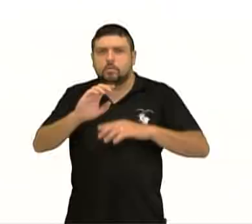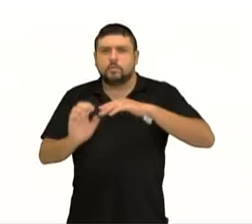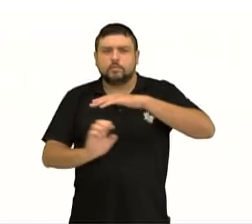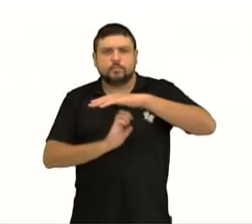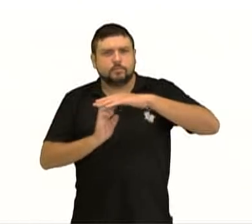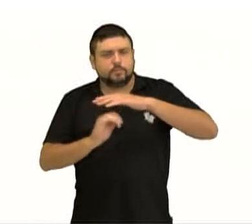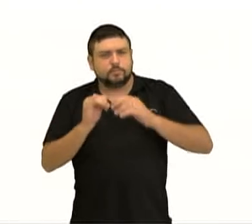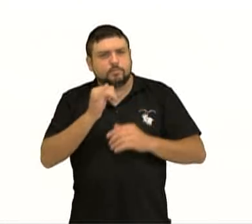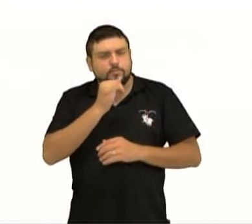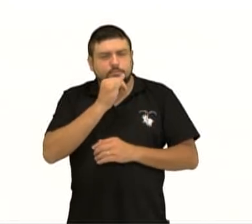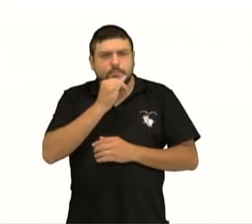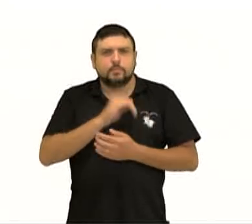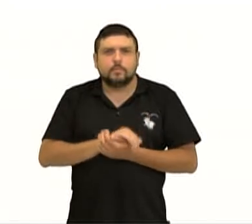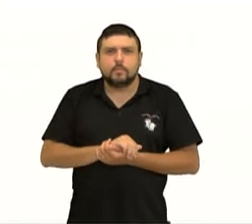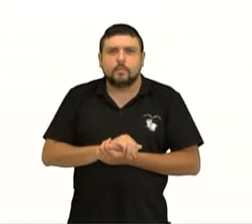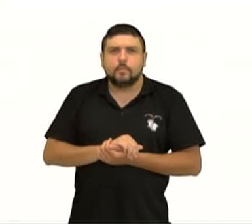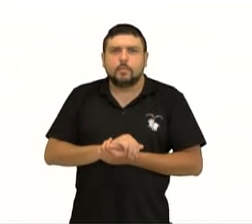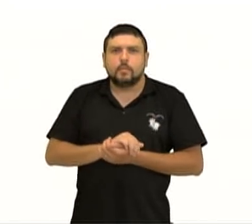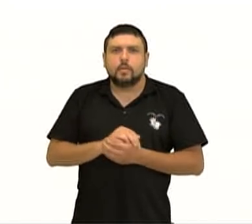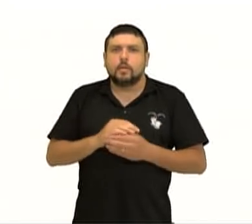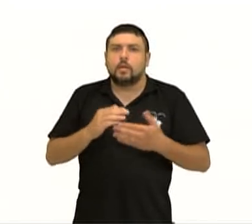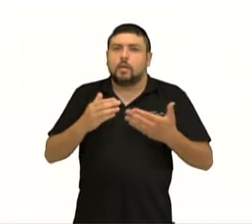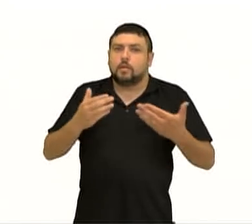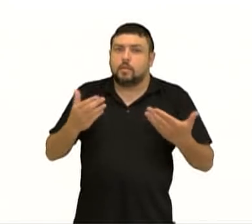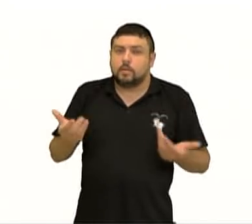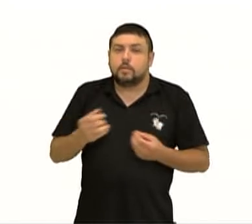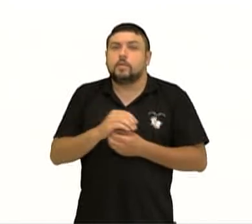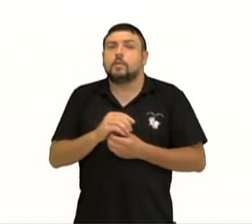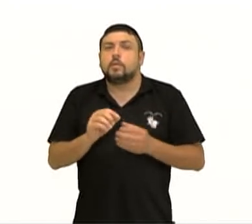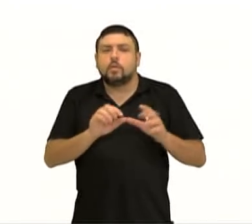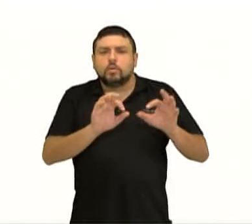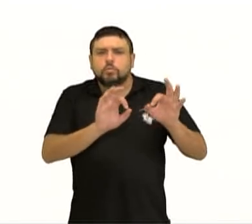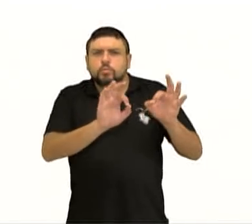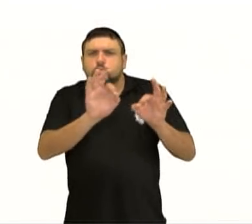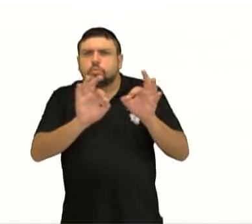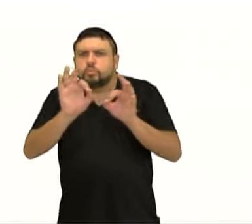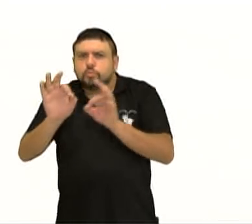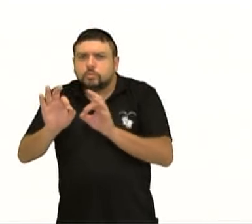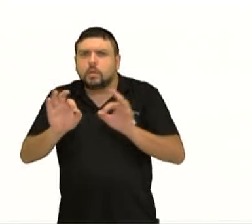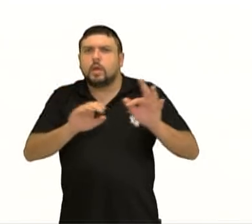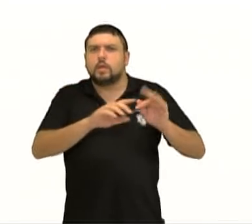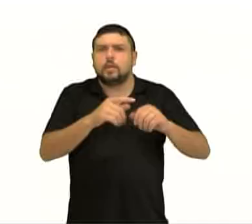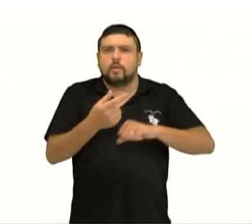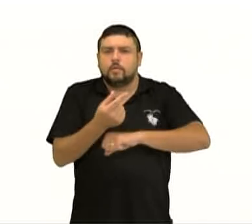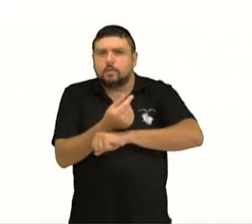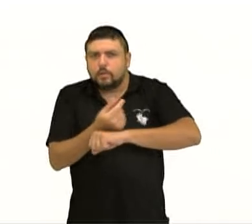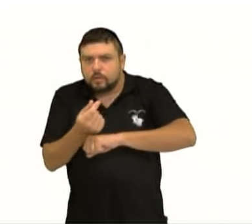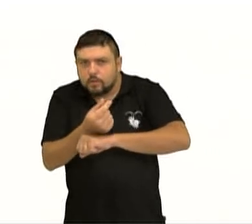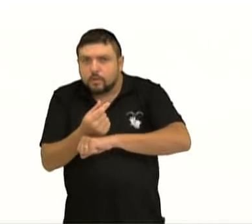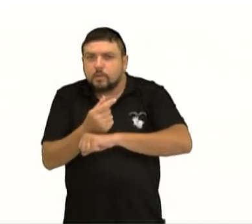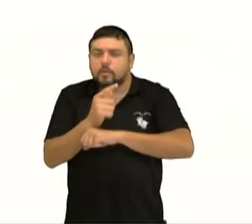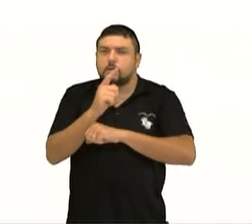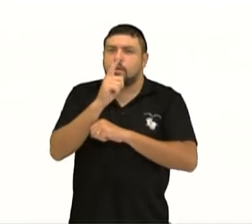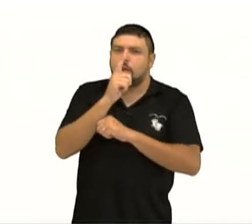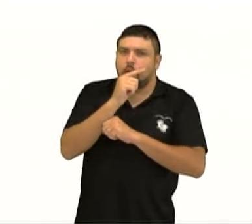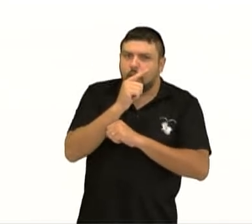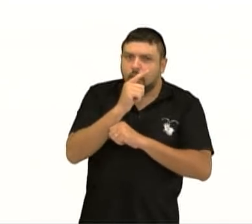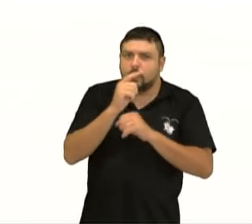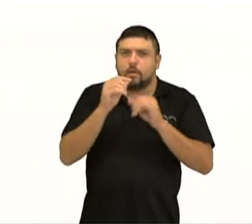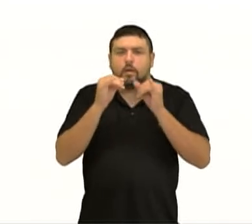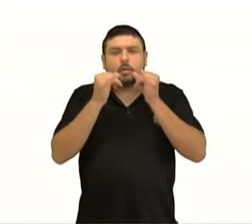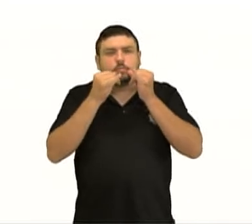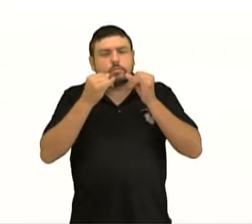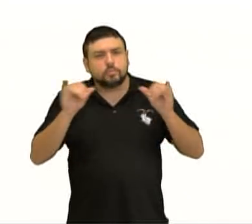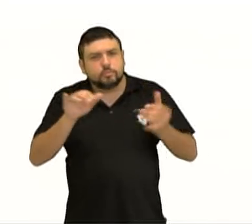exemplo, para demonstrar o balancete financeiro, acompanhar o consumo de água, de energia elétrica,